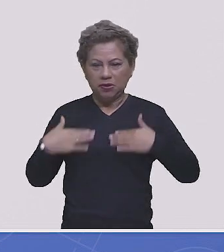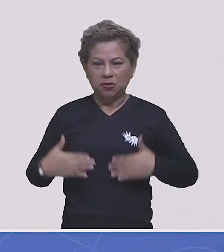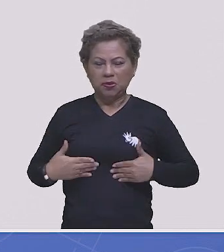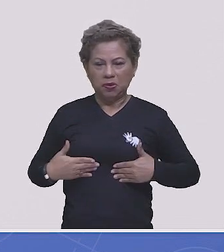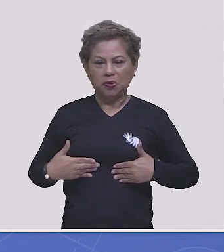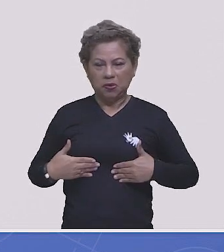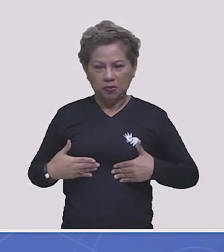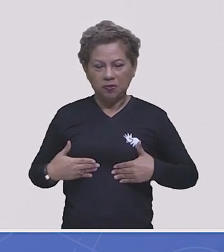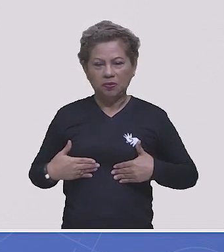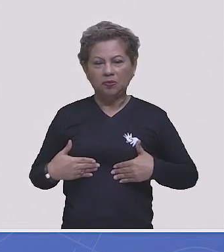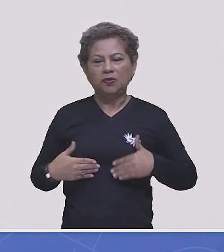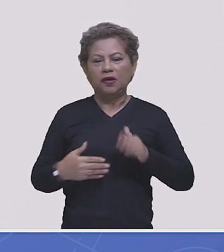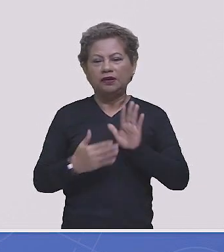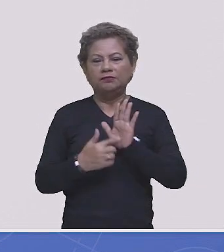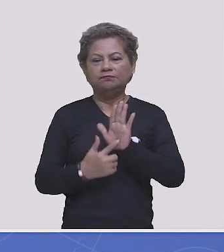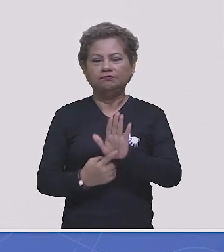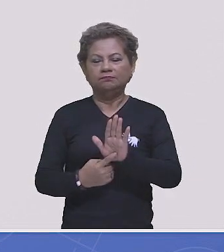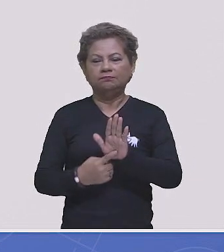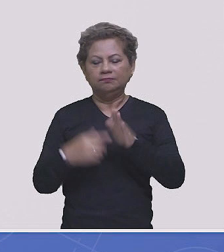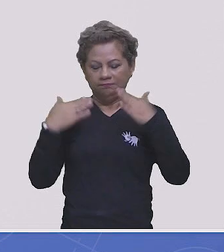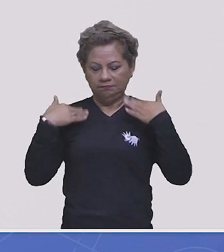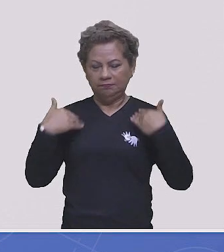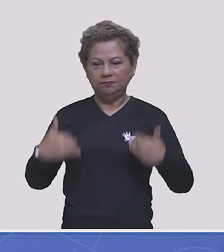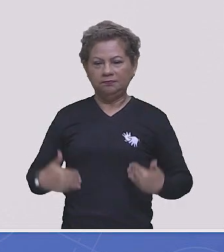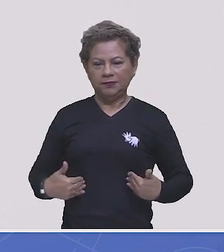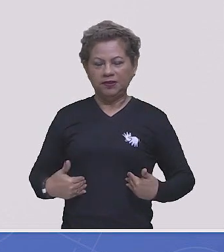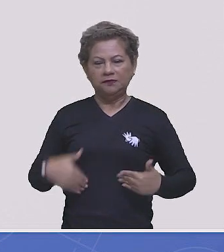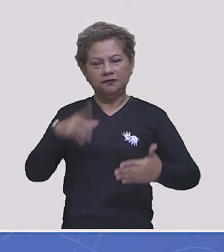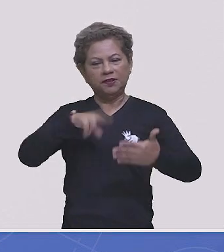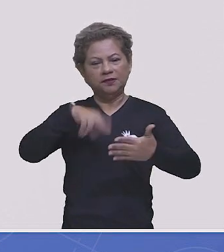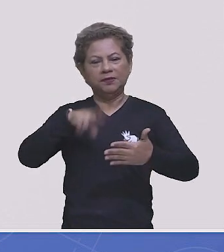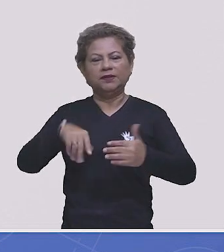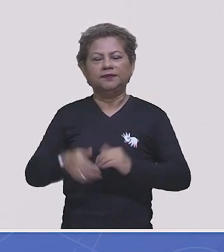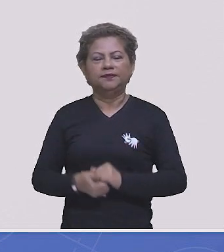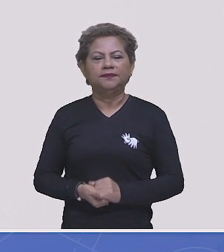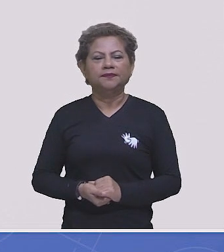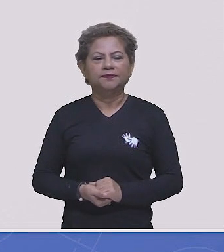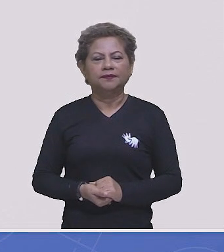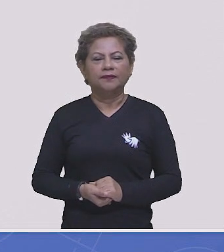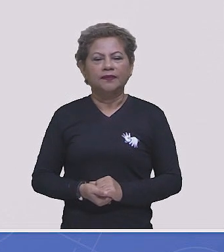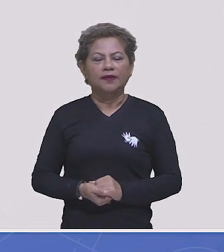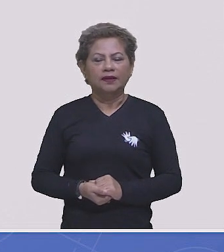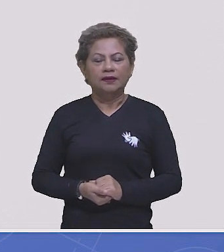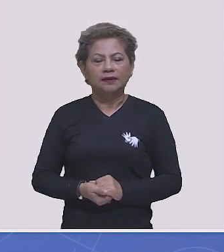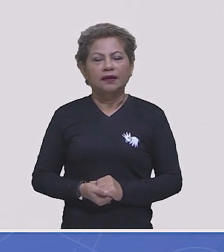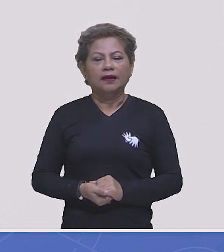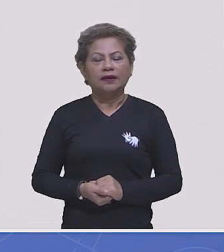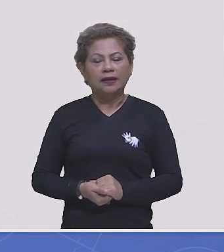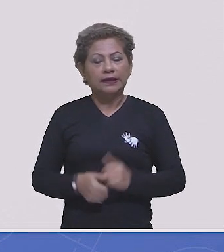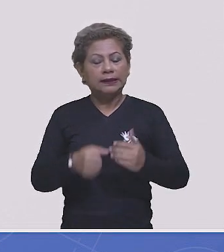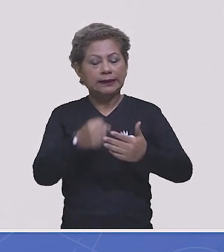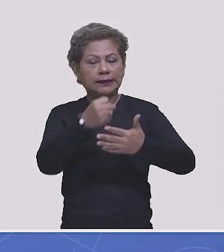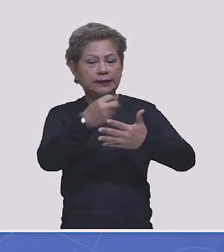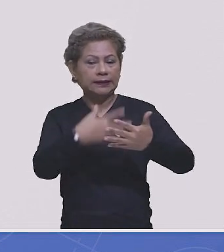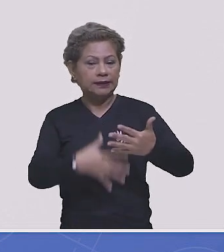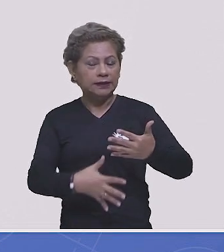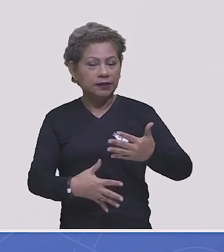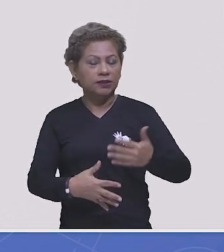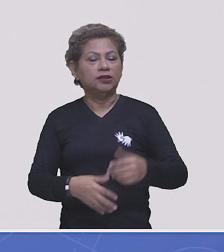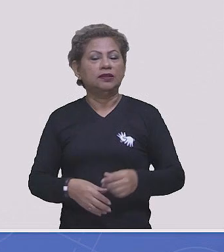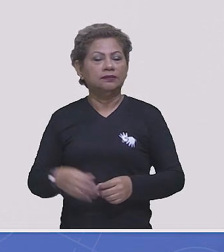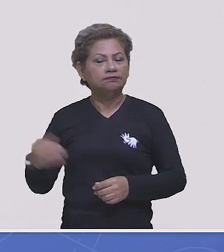frente. Então, vamos primeiro ler um pouquinho sobre a característica da pintura egípcia. A principal característica da pintura egípcia